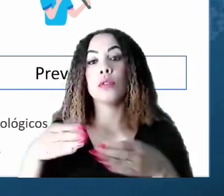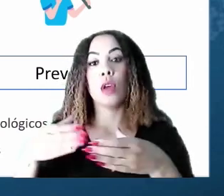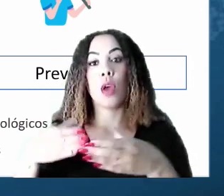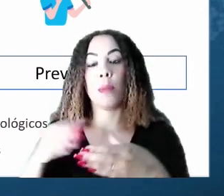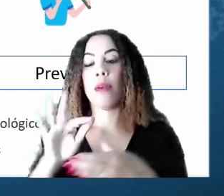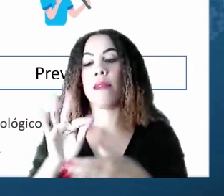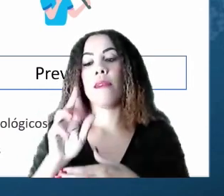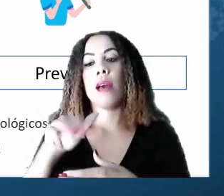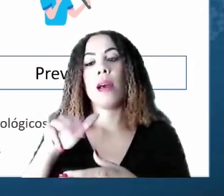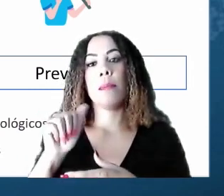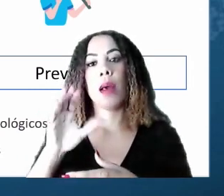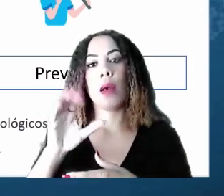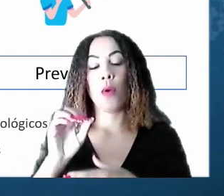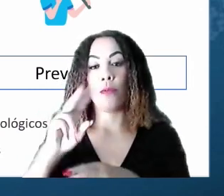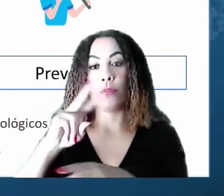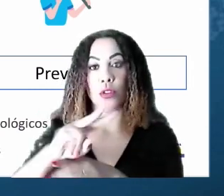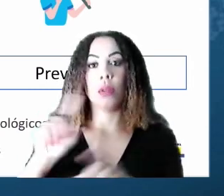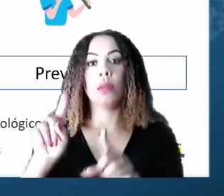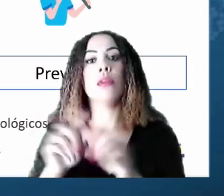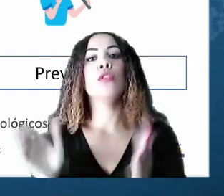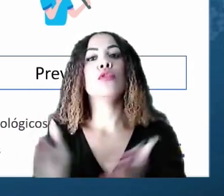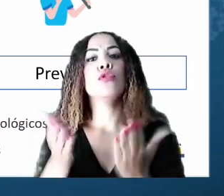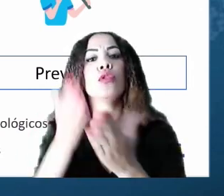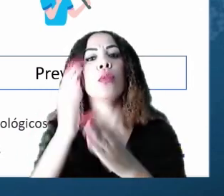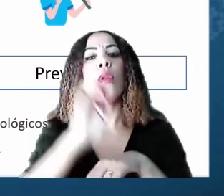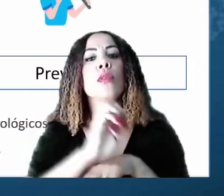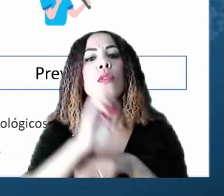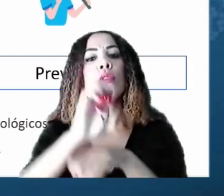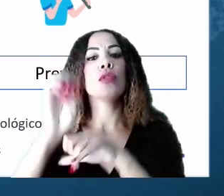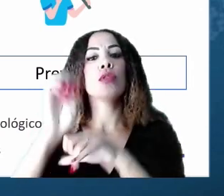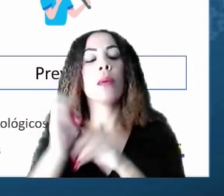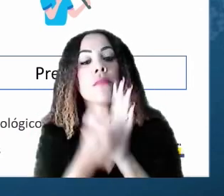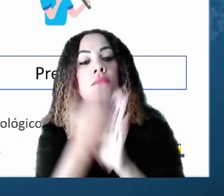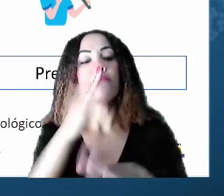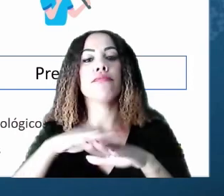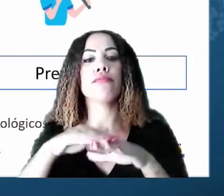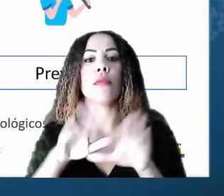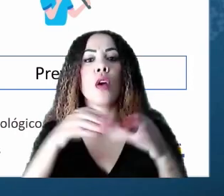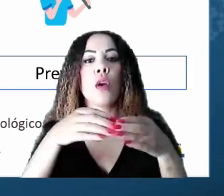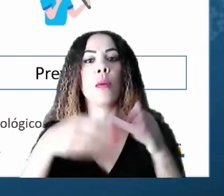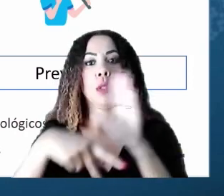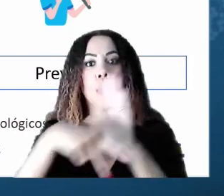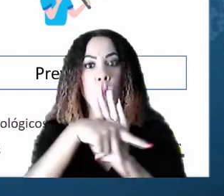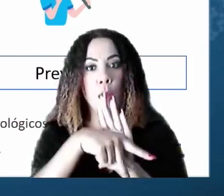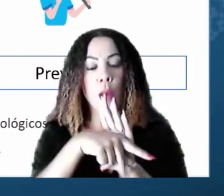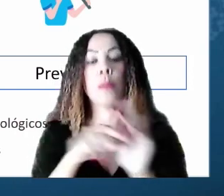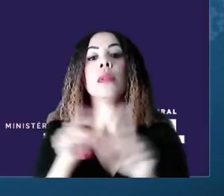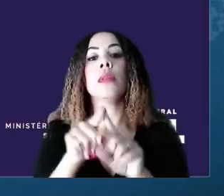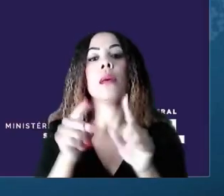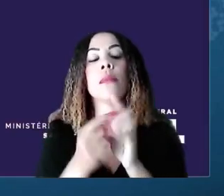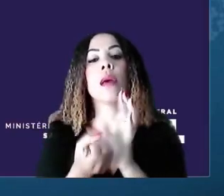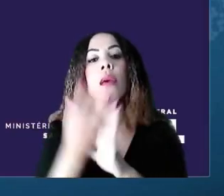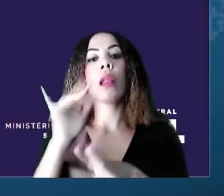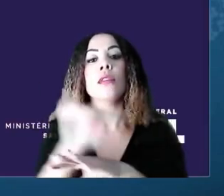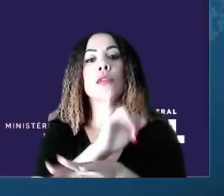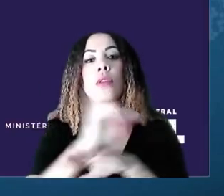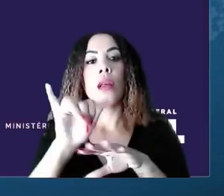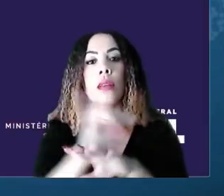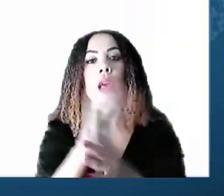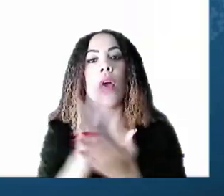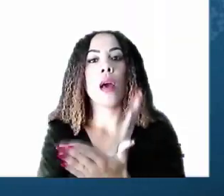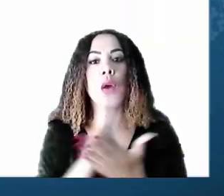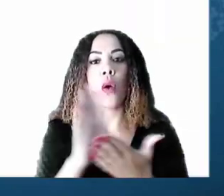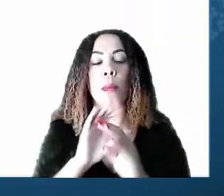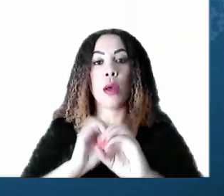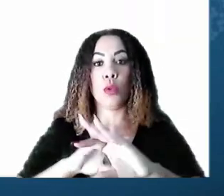e estimulamos os estados a criarem comitês próprios e lançamos algumas estratégias de educação em segurança. Mas